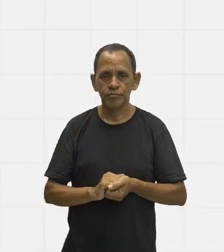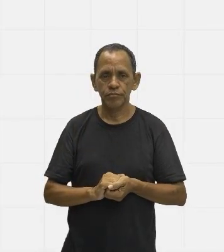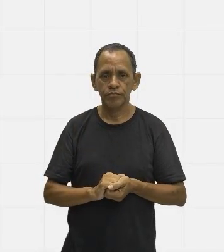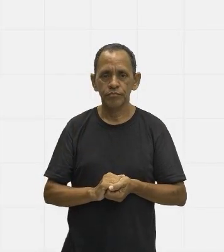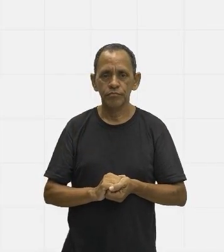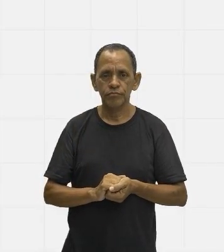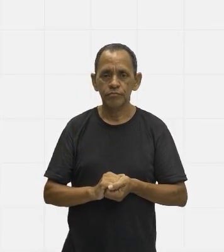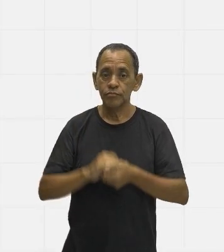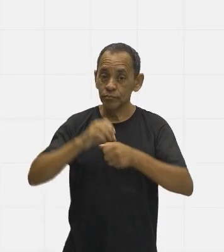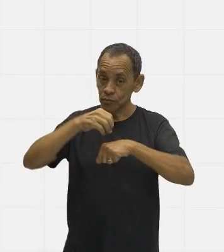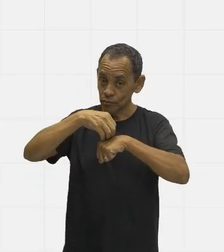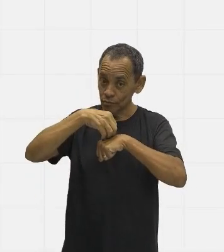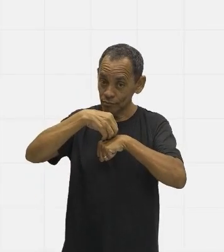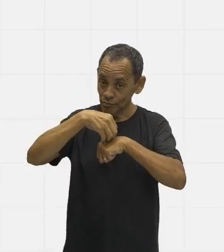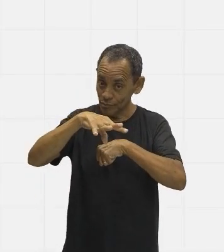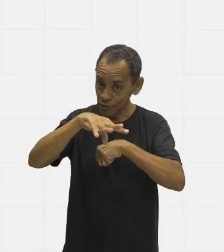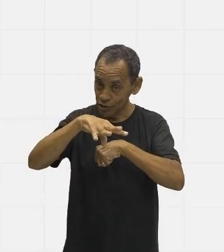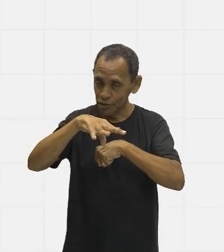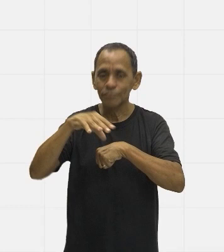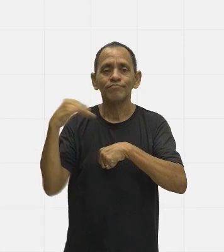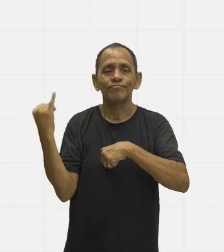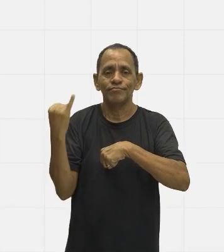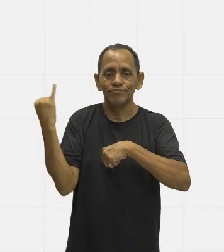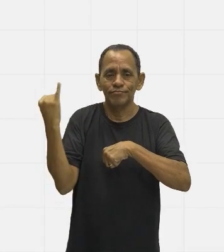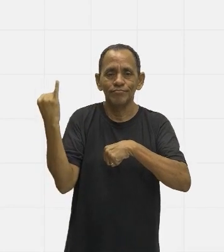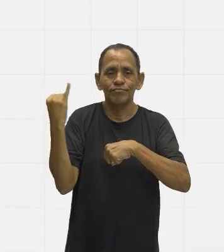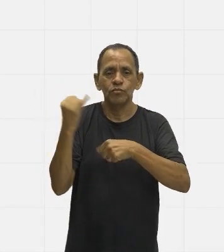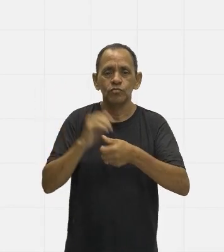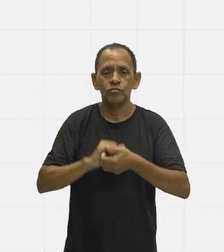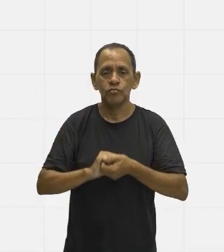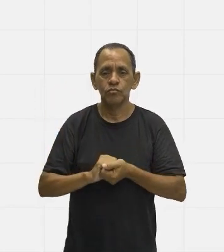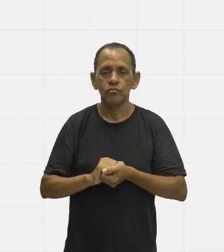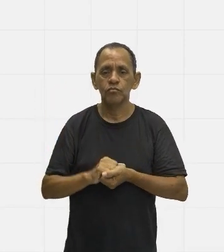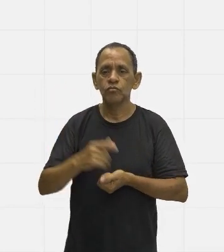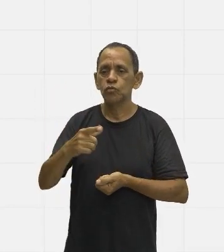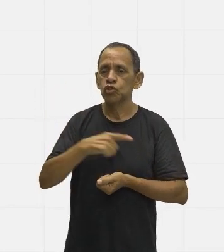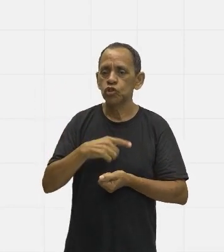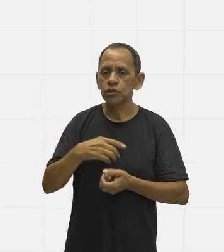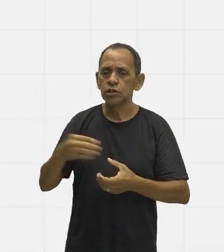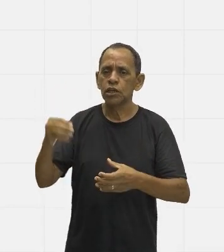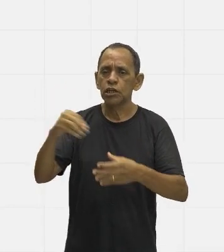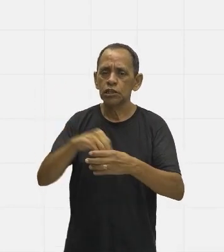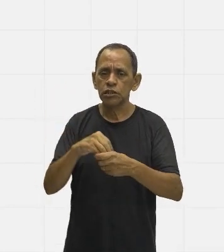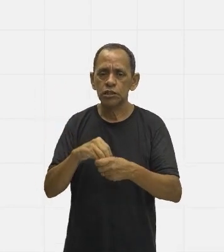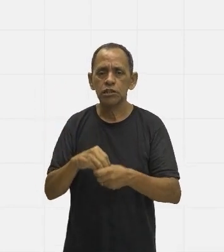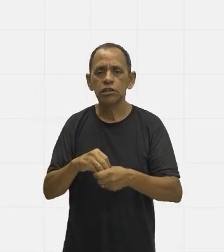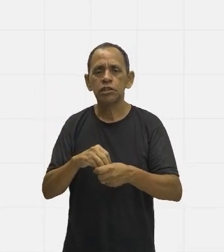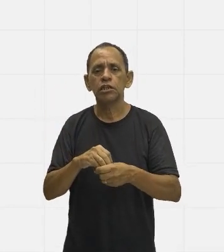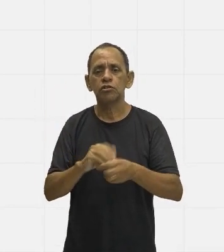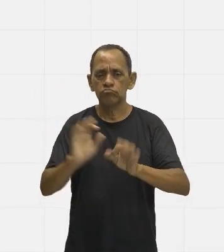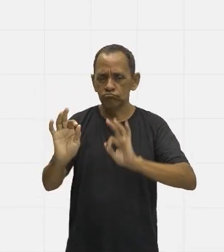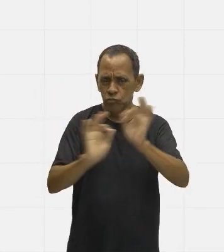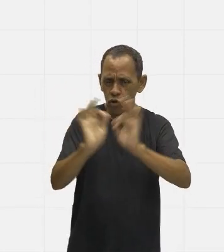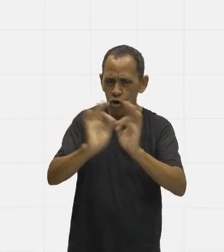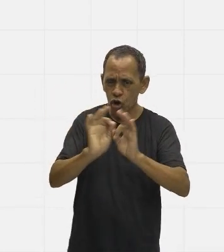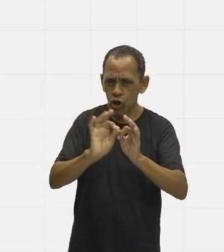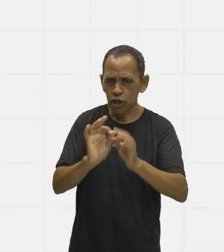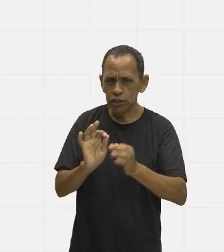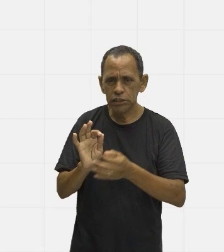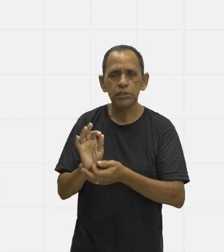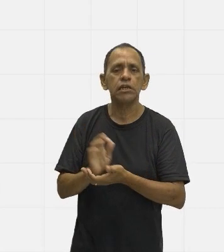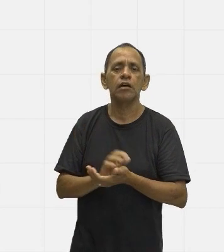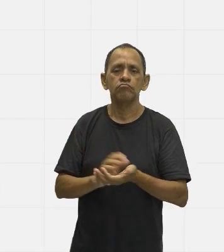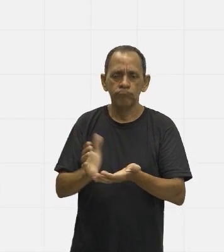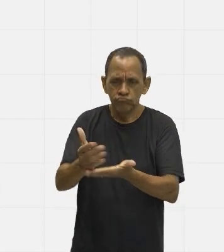Olha, nós temos aí algumas dicas importantes, ó. Salve as cartelas para mediar a aplicação da avaliação diagnóstica de